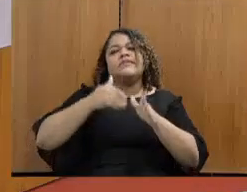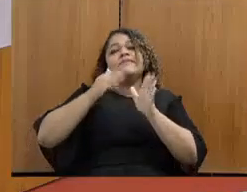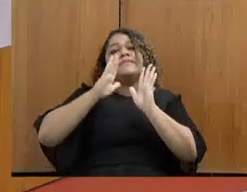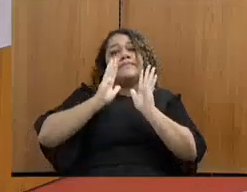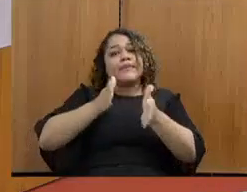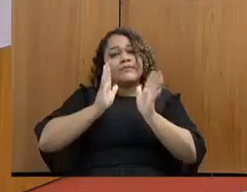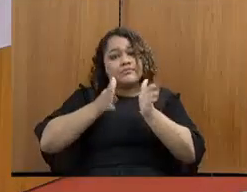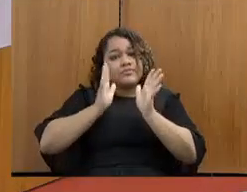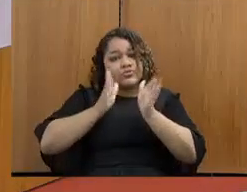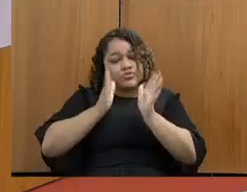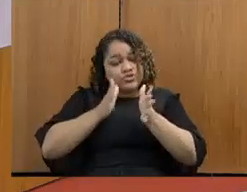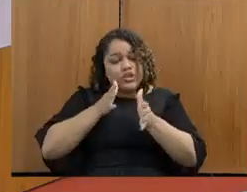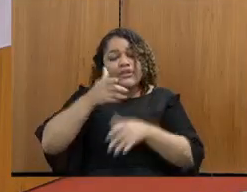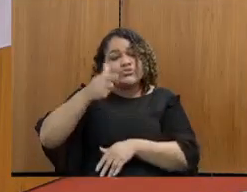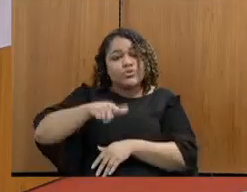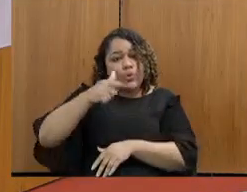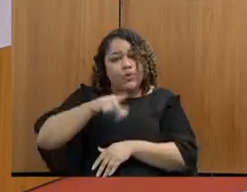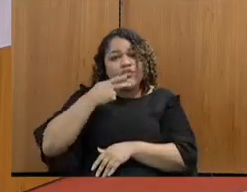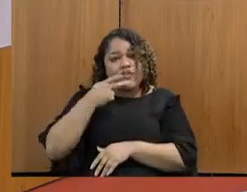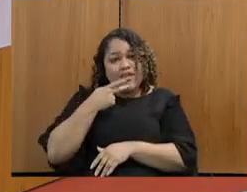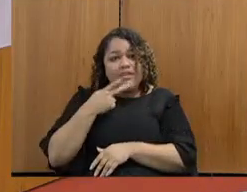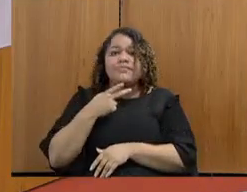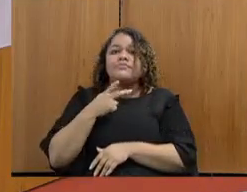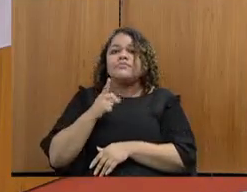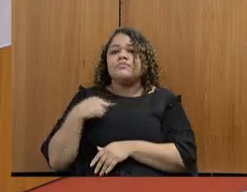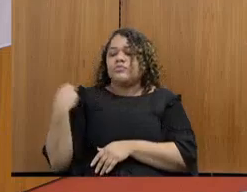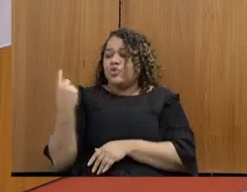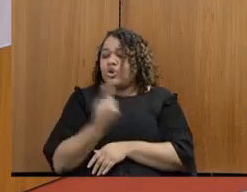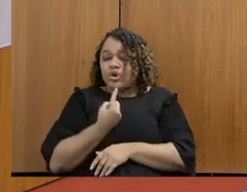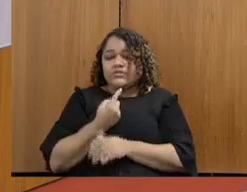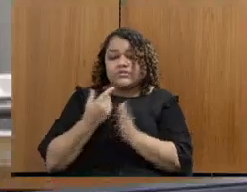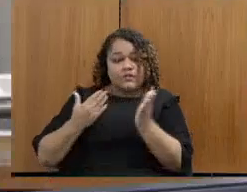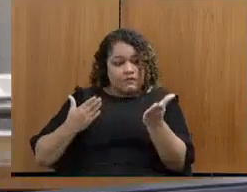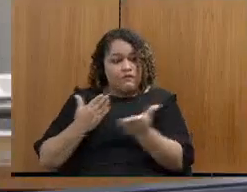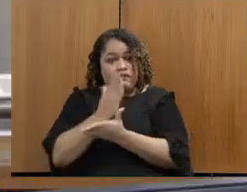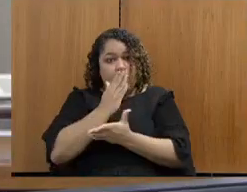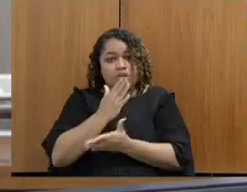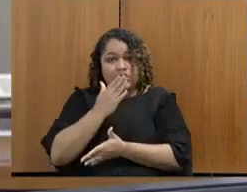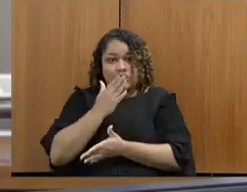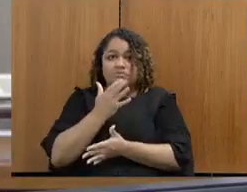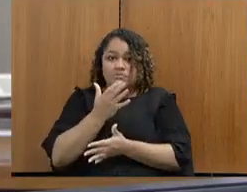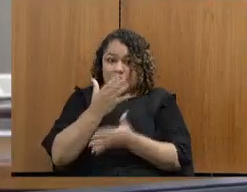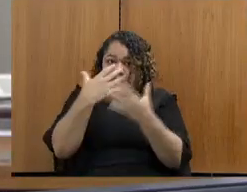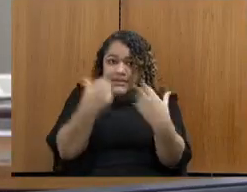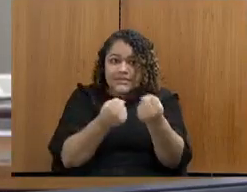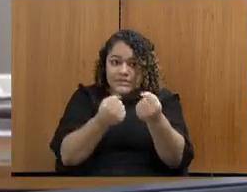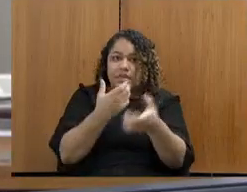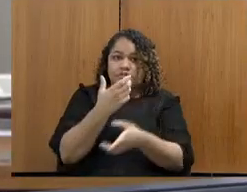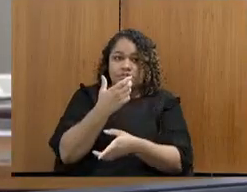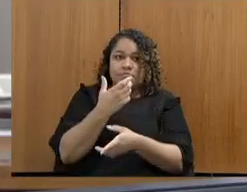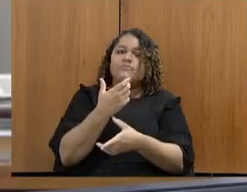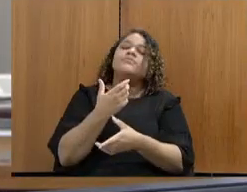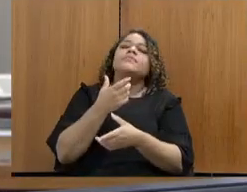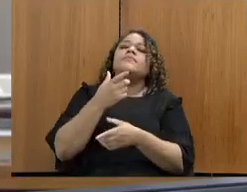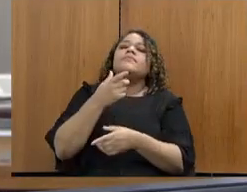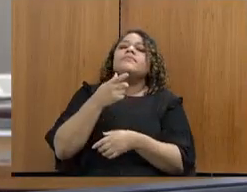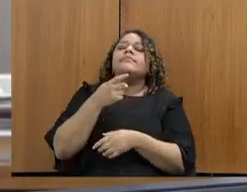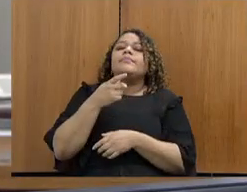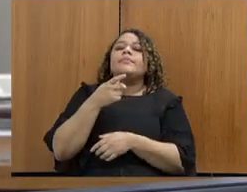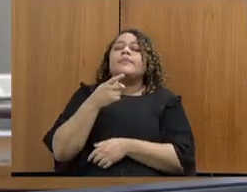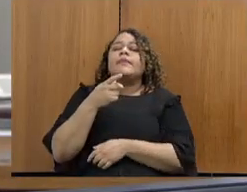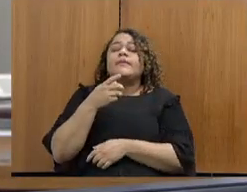todos nós votaremos favoráveis né ao projeto mas a bancada da Segurança Pública